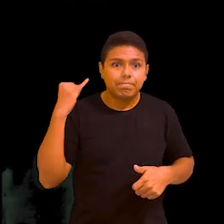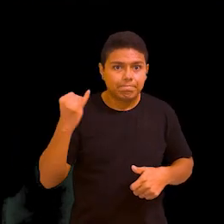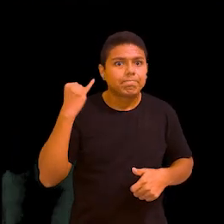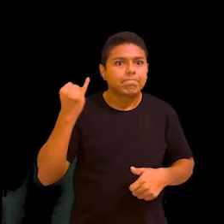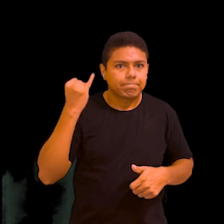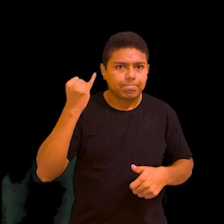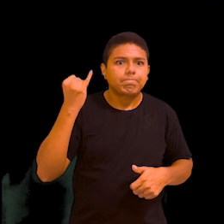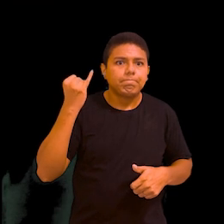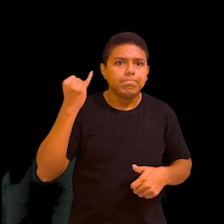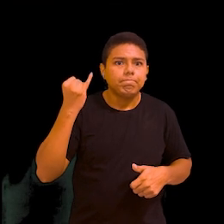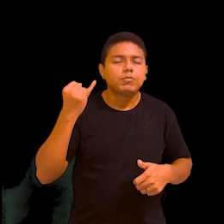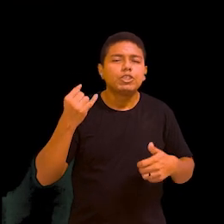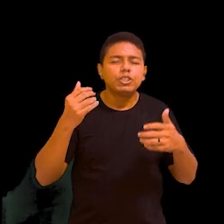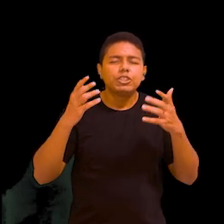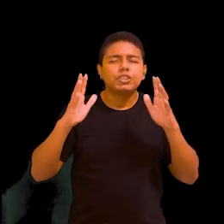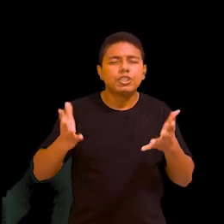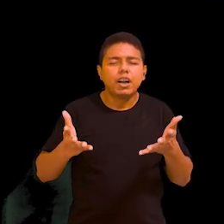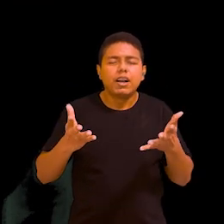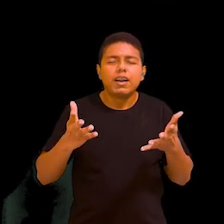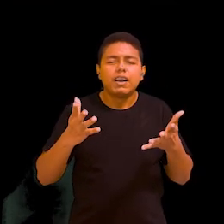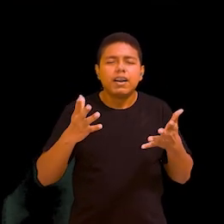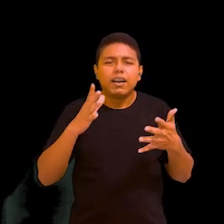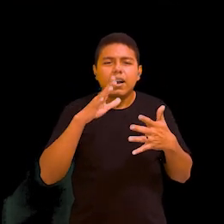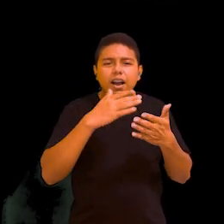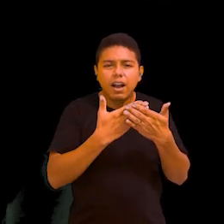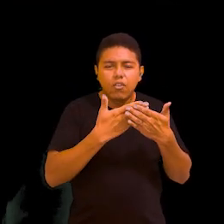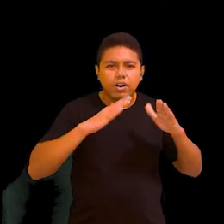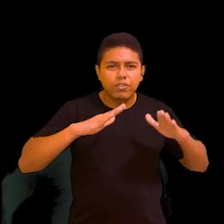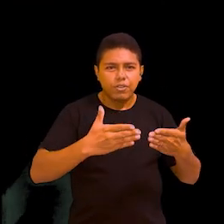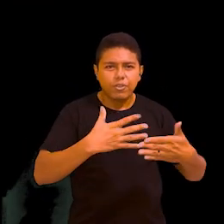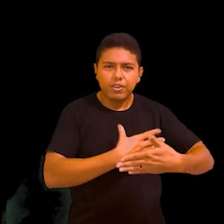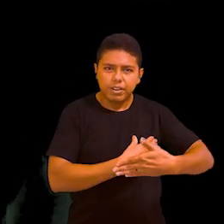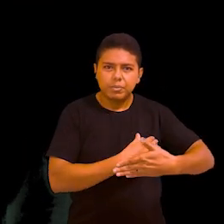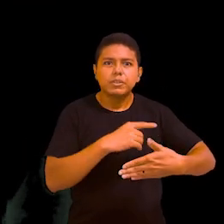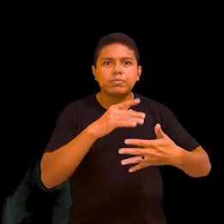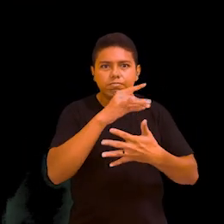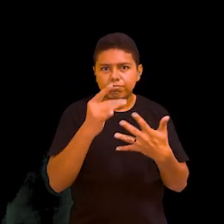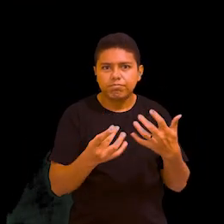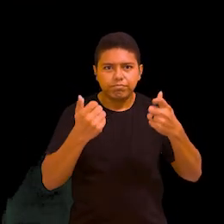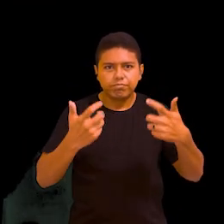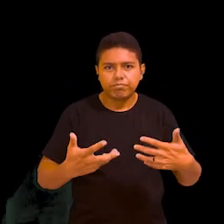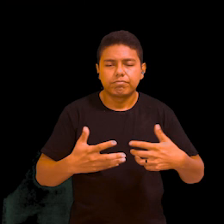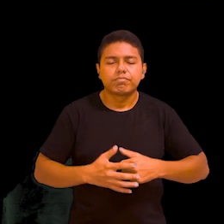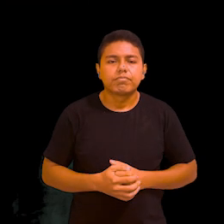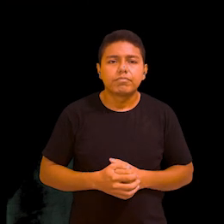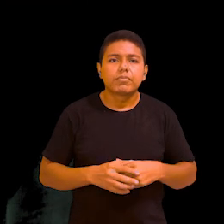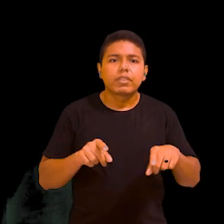questões mais particulares e enfáticas, elas foram abordadas na aula de aleitamento